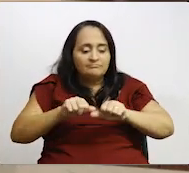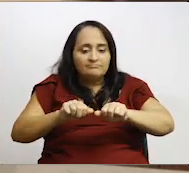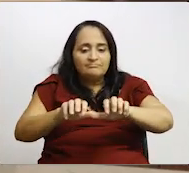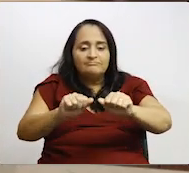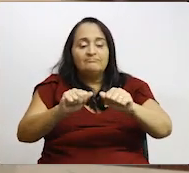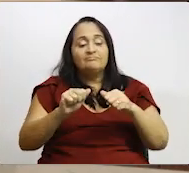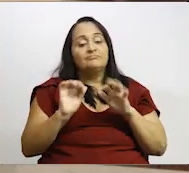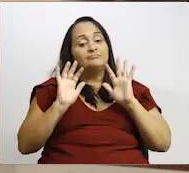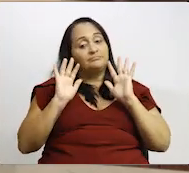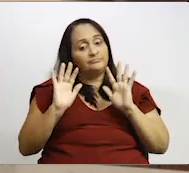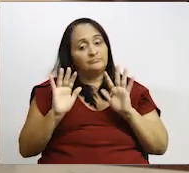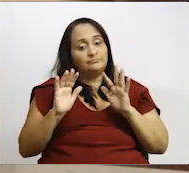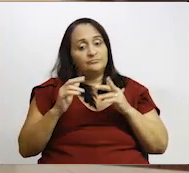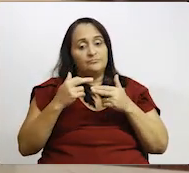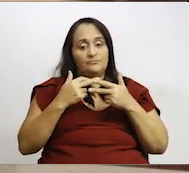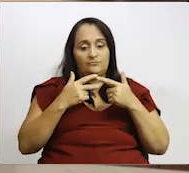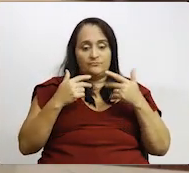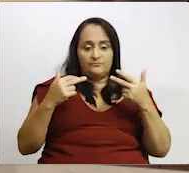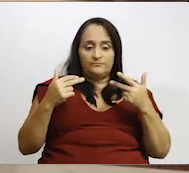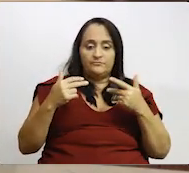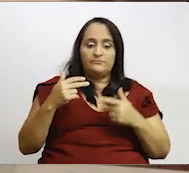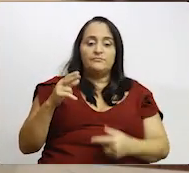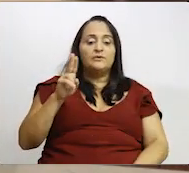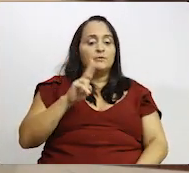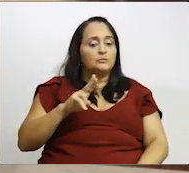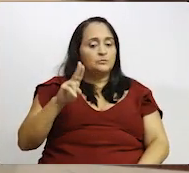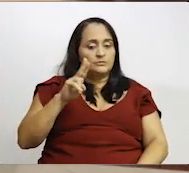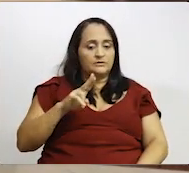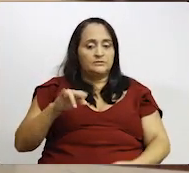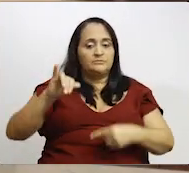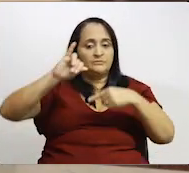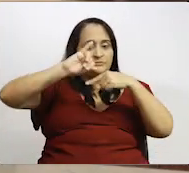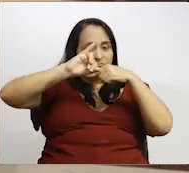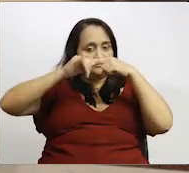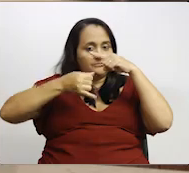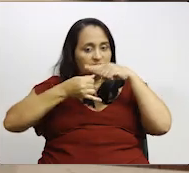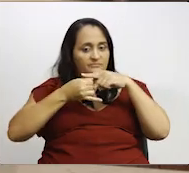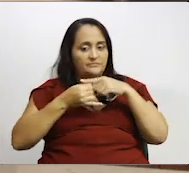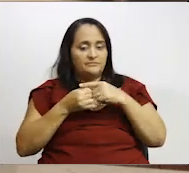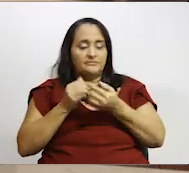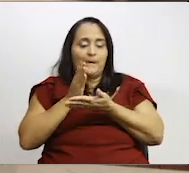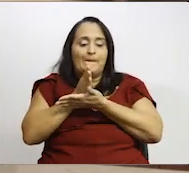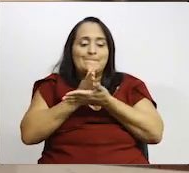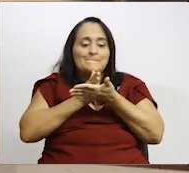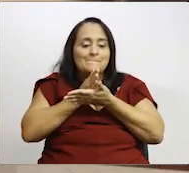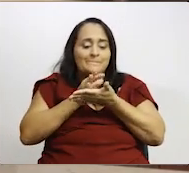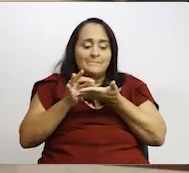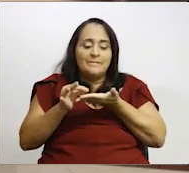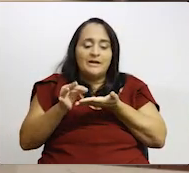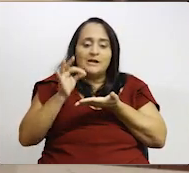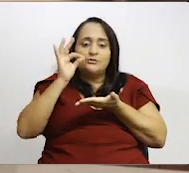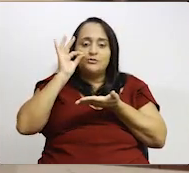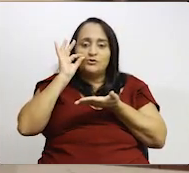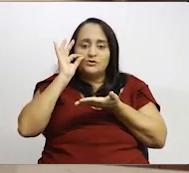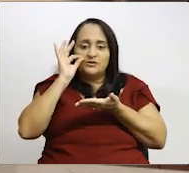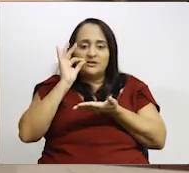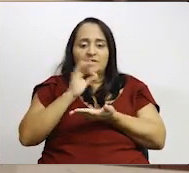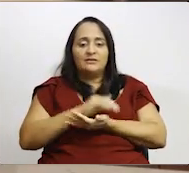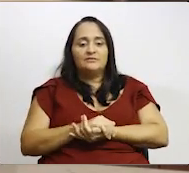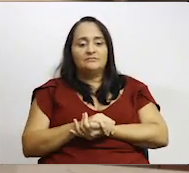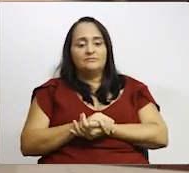resultado. Por exemplo, diversas receitas utilizamos números fracionários. Meia